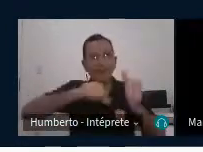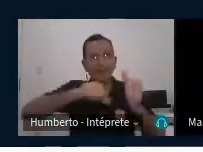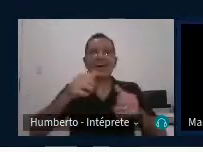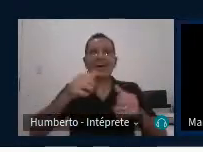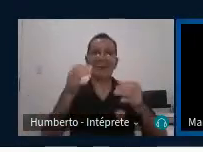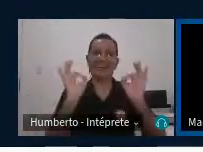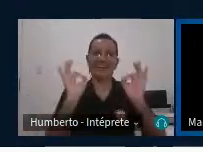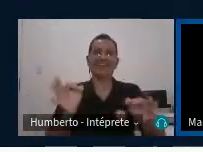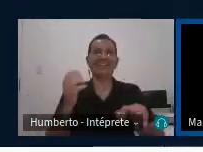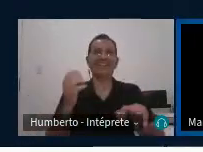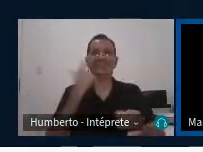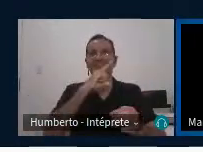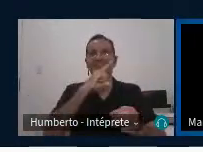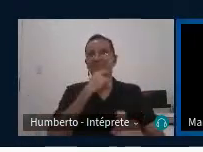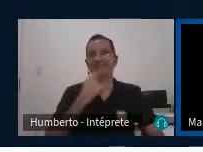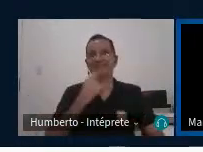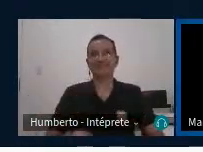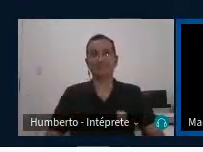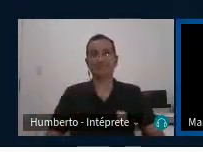Então, eu já vi a equipe